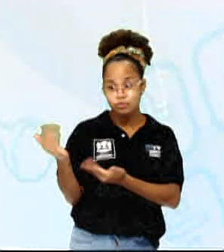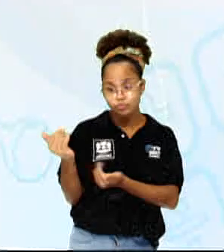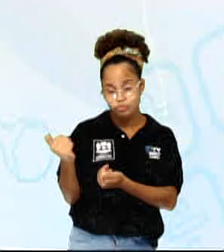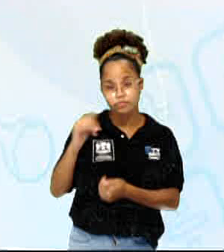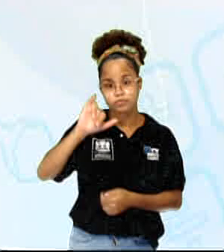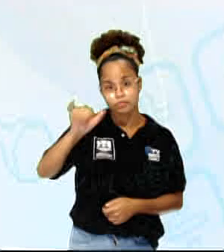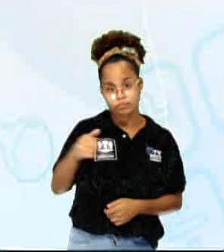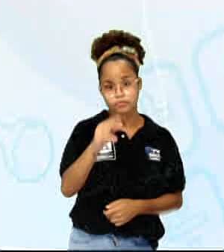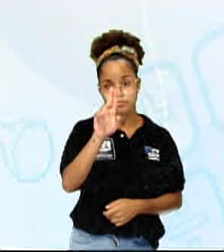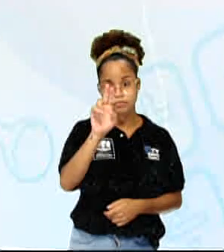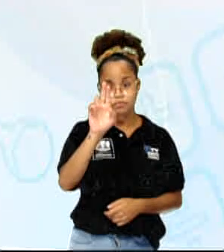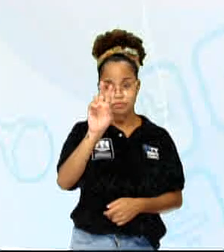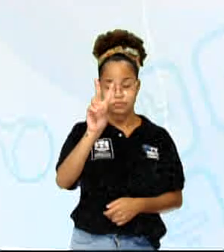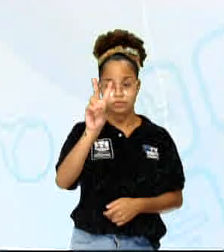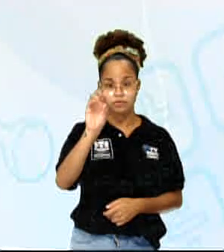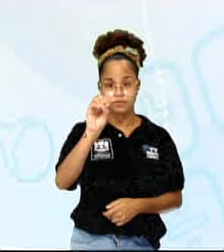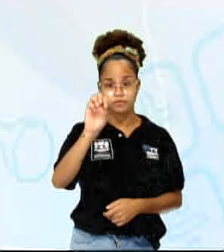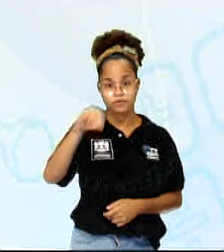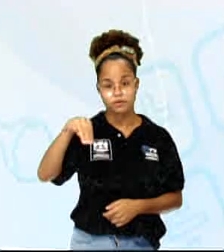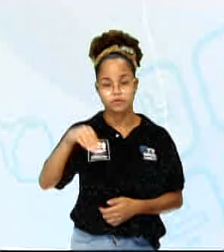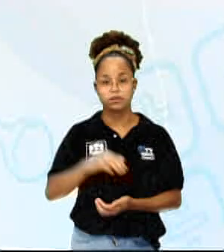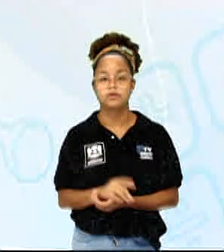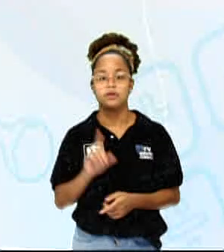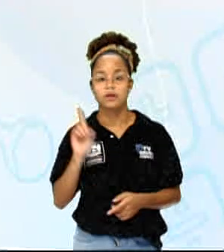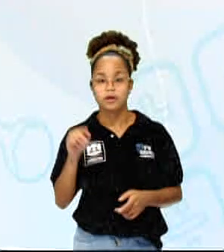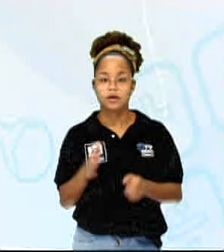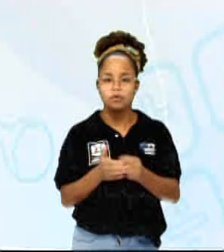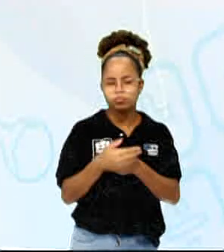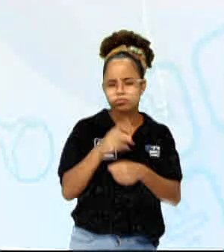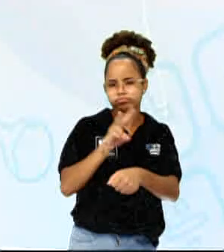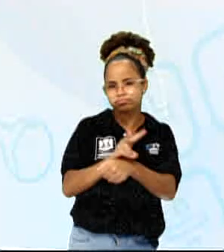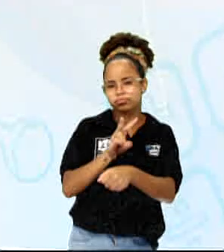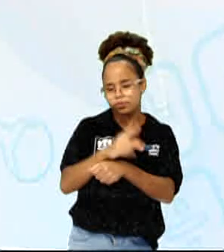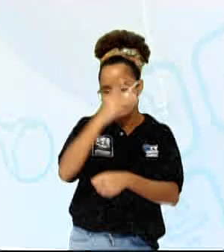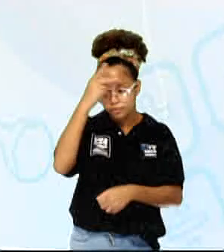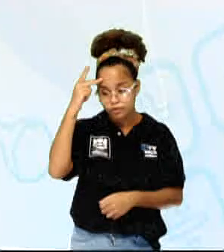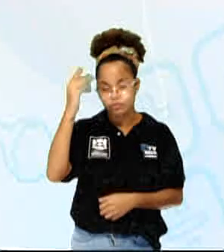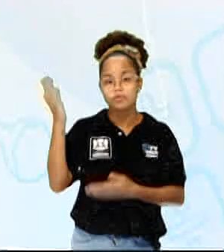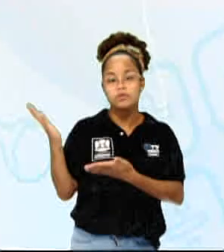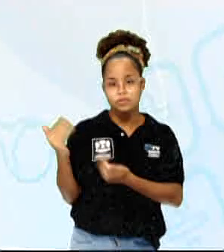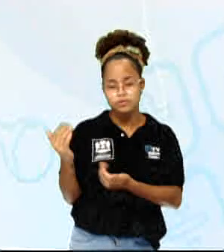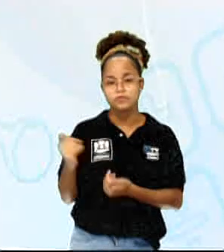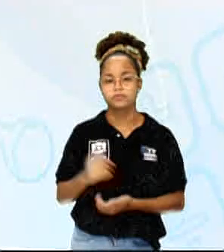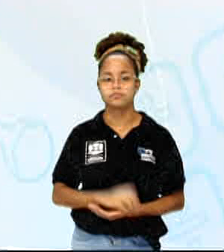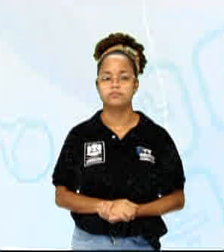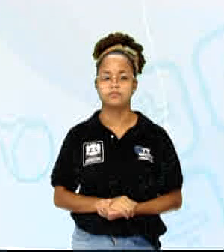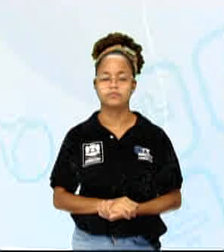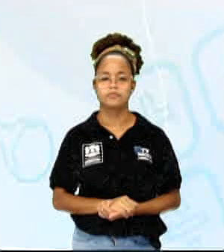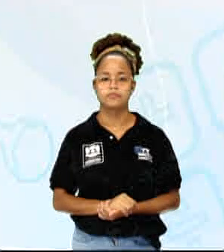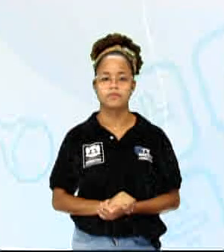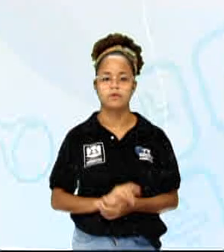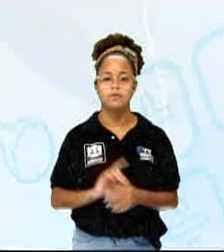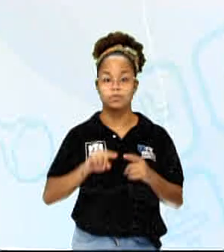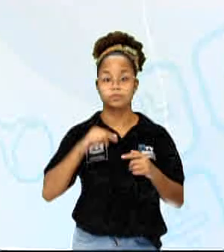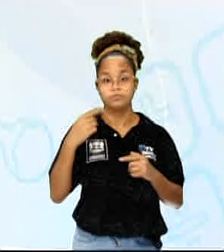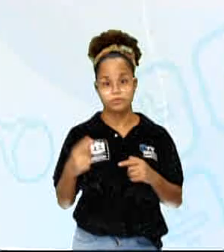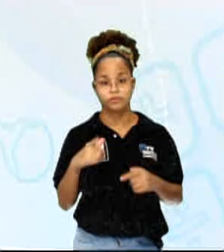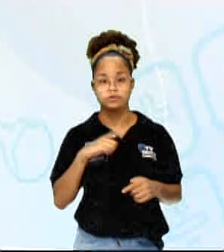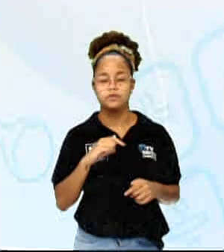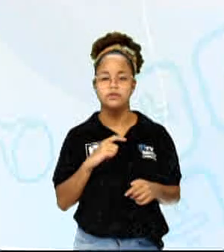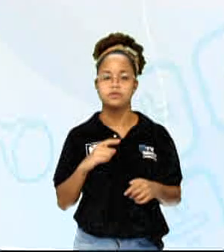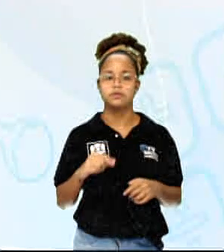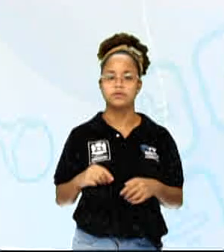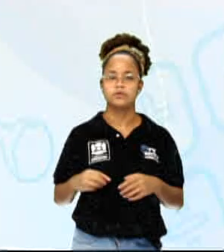quando não conflitar com as normas de proteção integral do adolescente. Aqui embaixo a gente vê, né, a